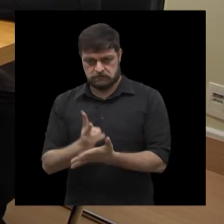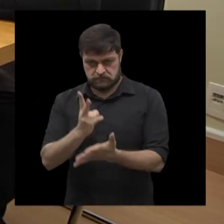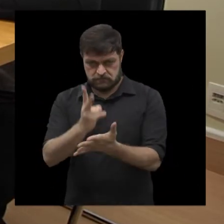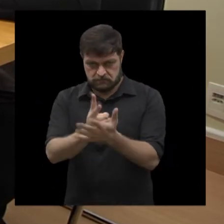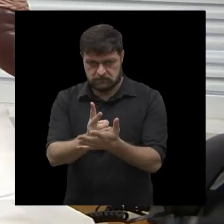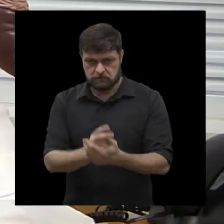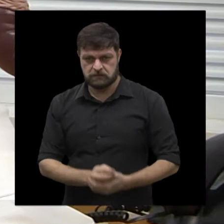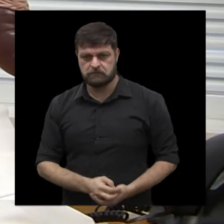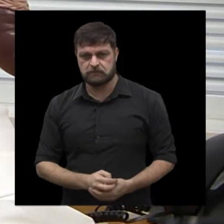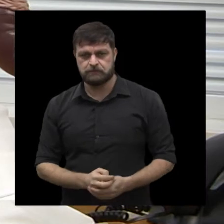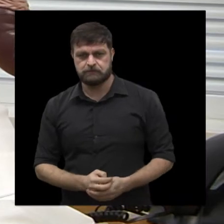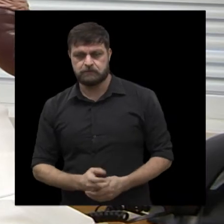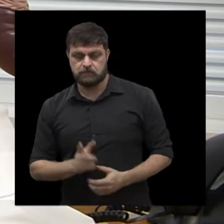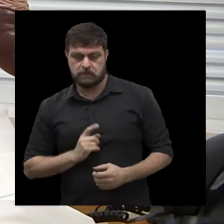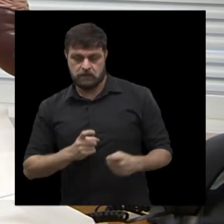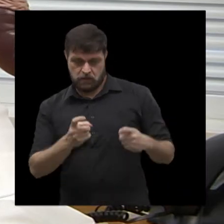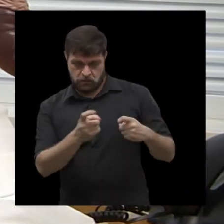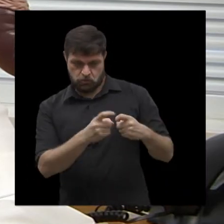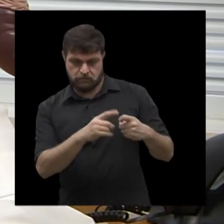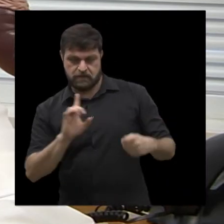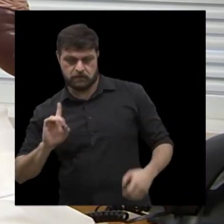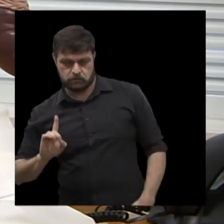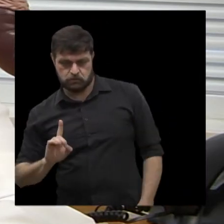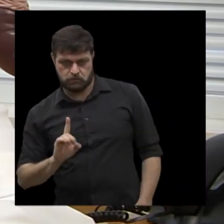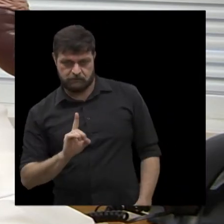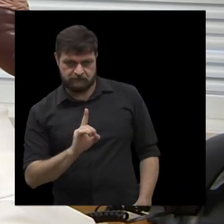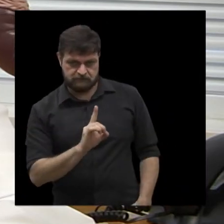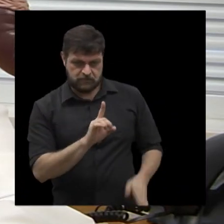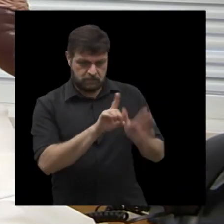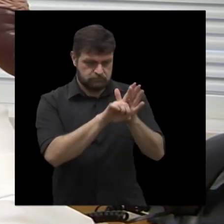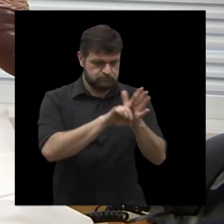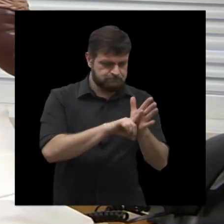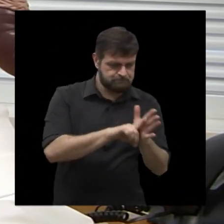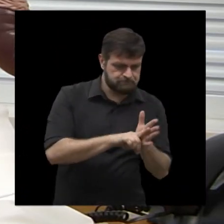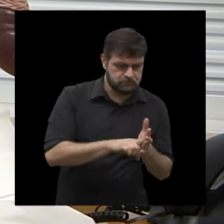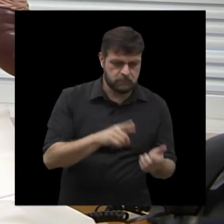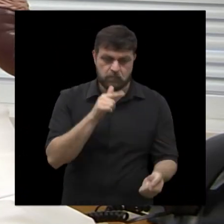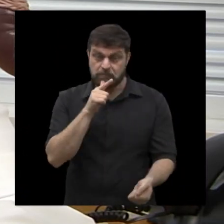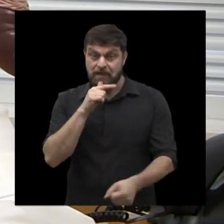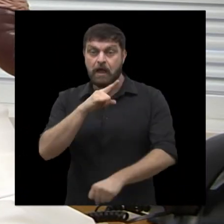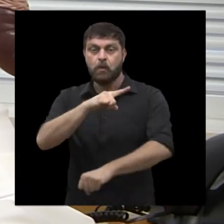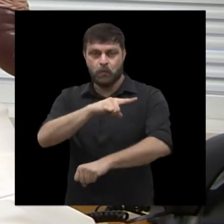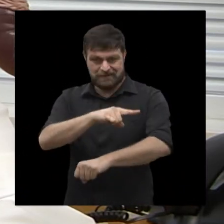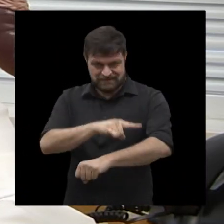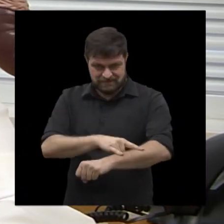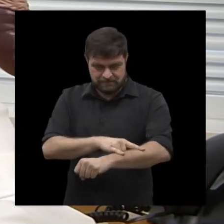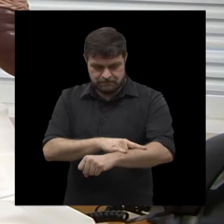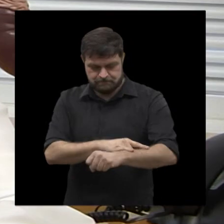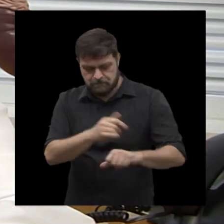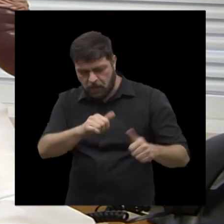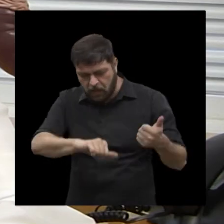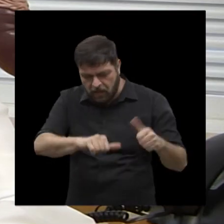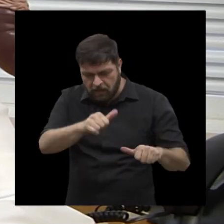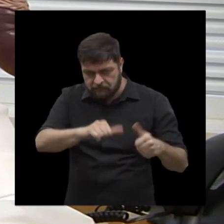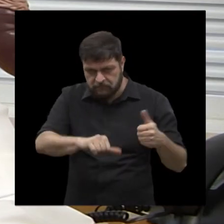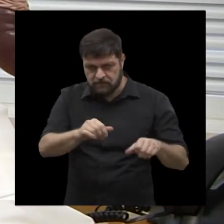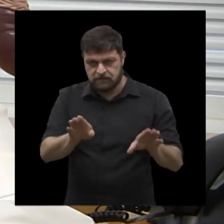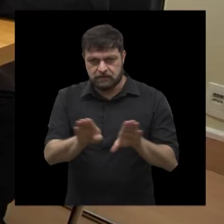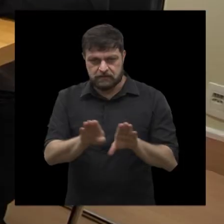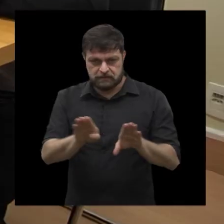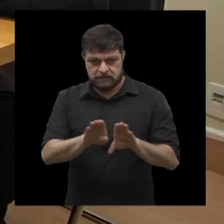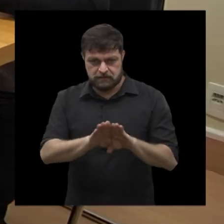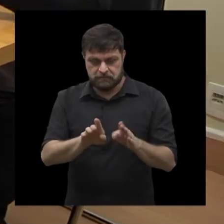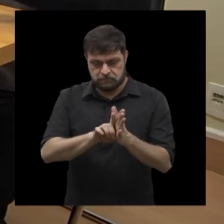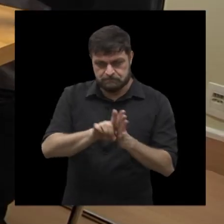tempos em tempos, fazer um exame de urina, né? Fazer um exame de ureia e